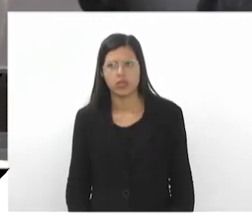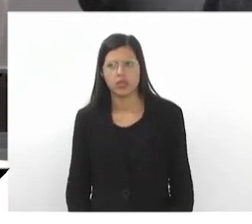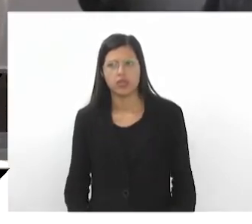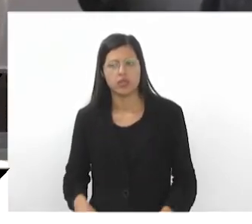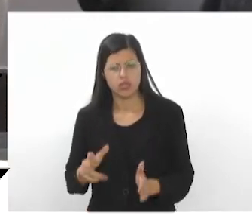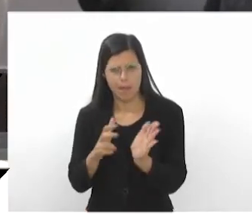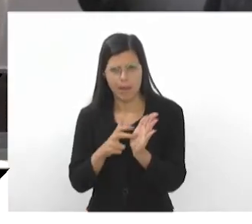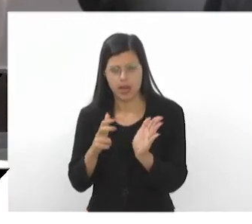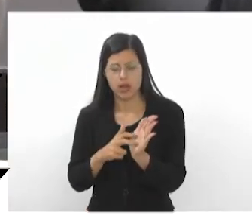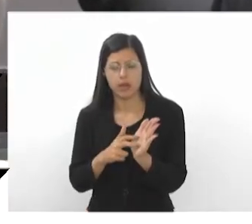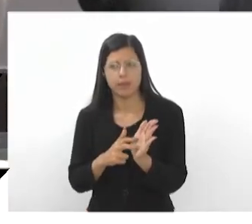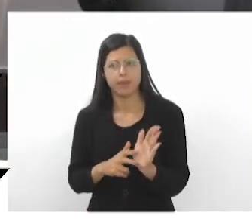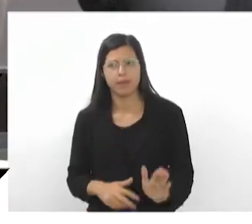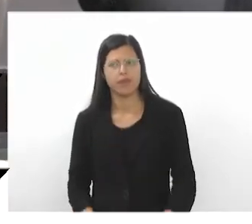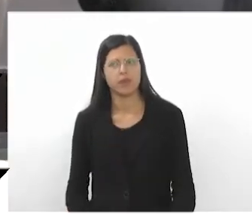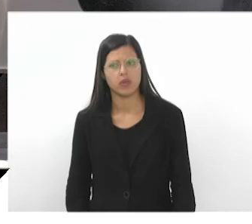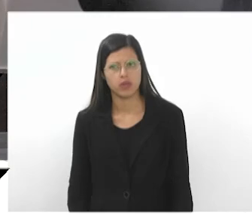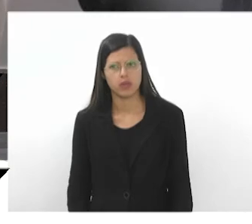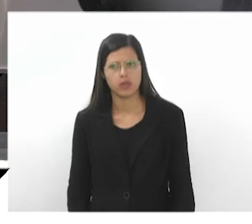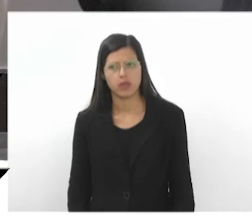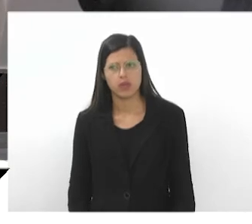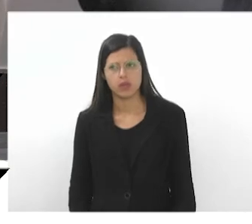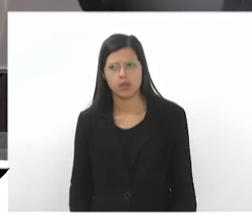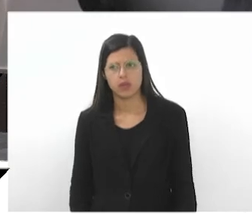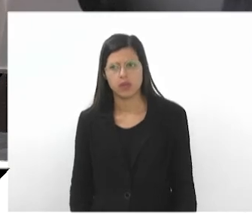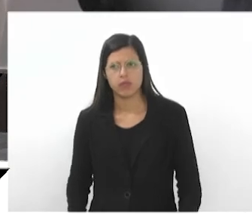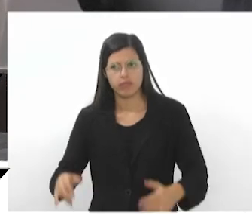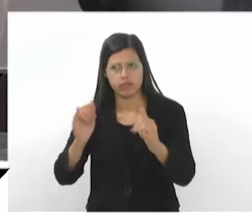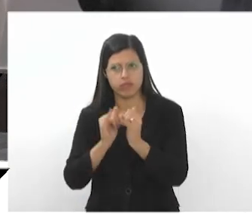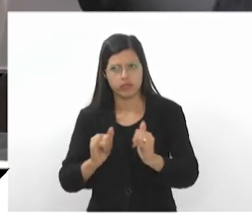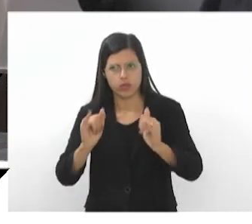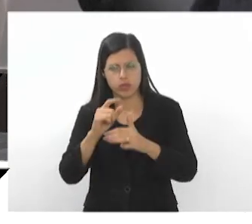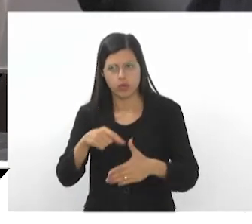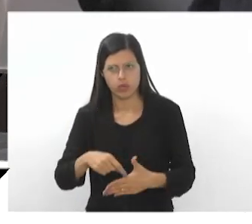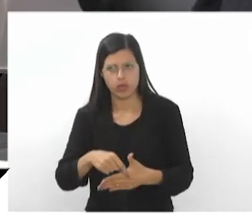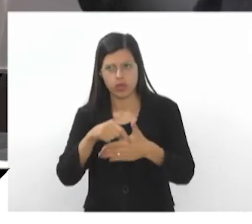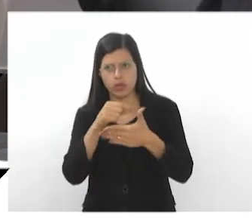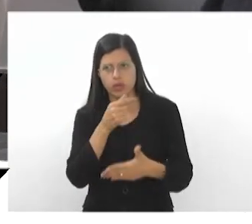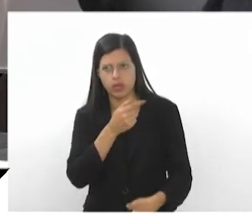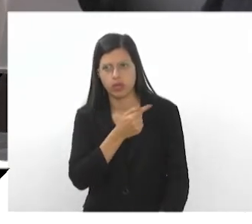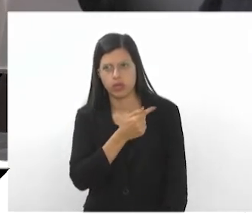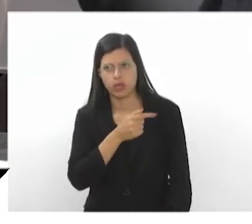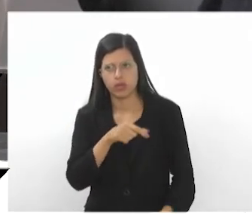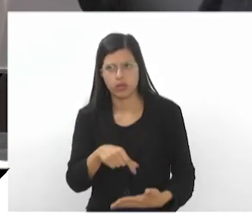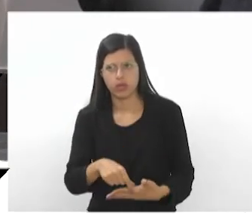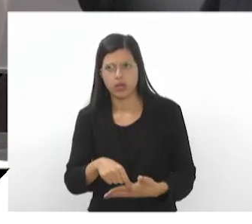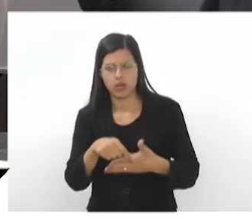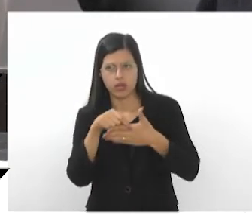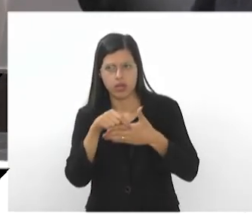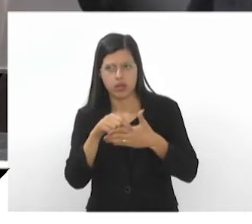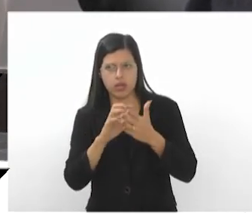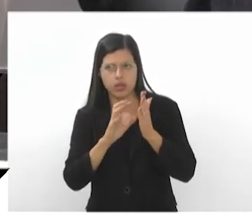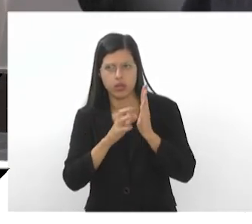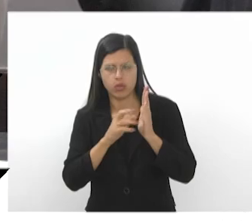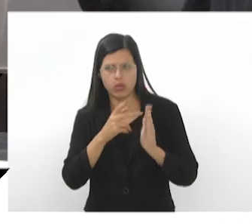inclusive, saiu uma notícia que o líder do governo, o líder do